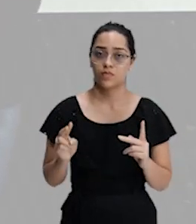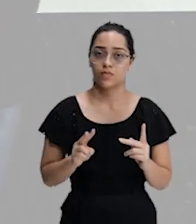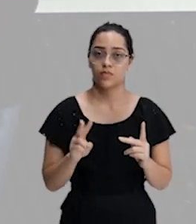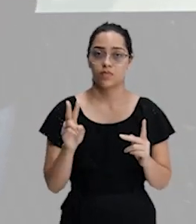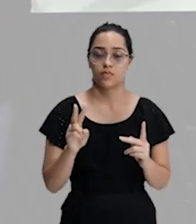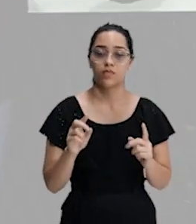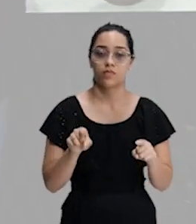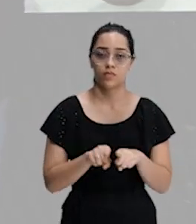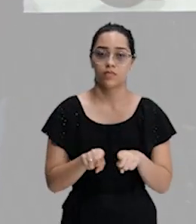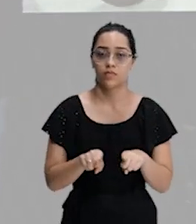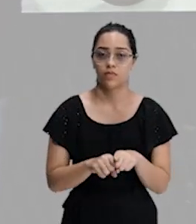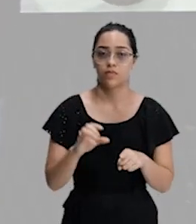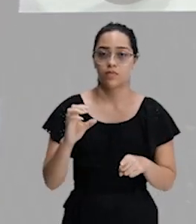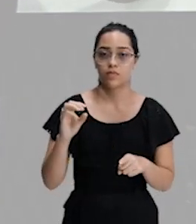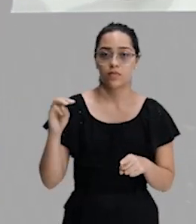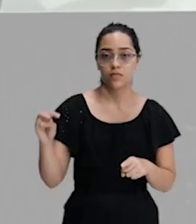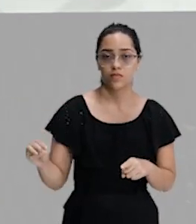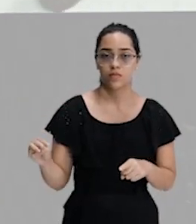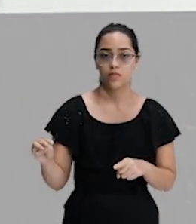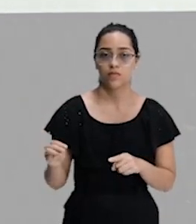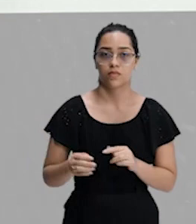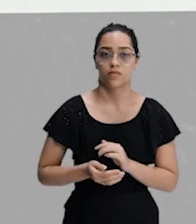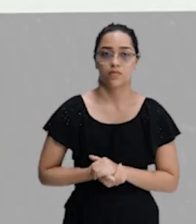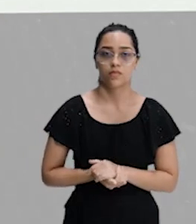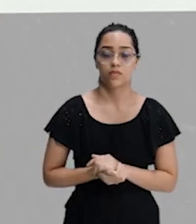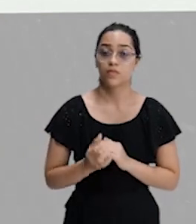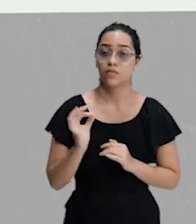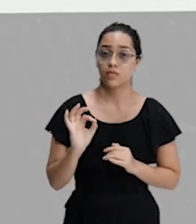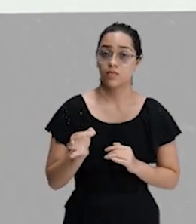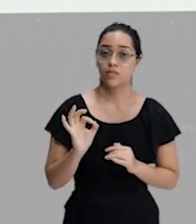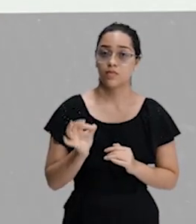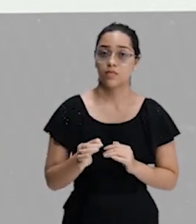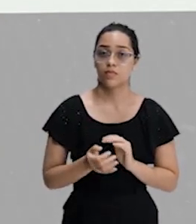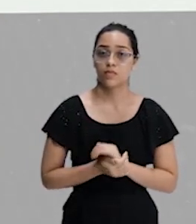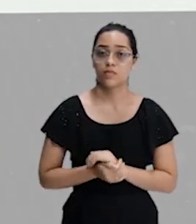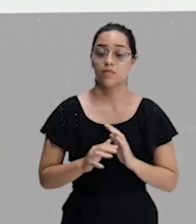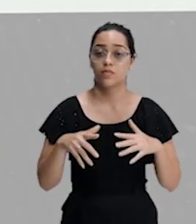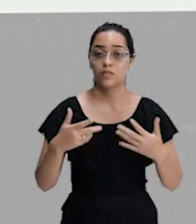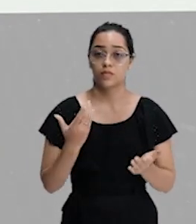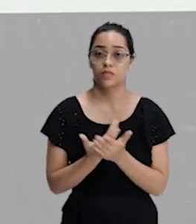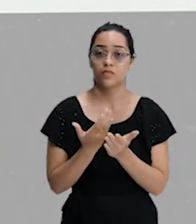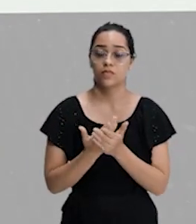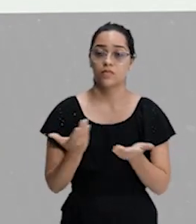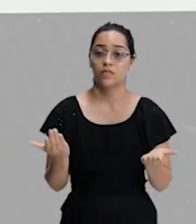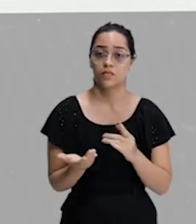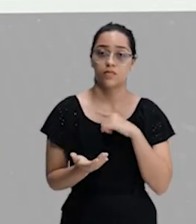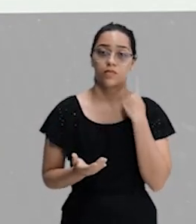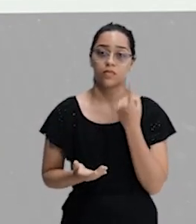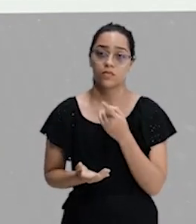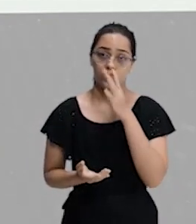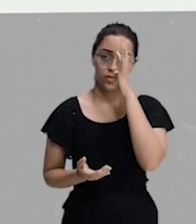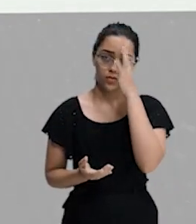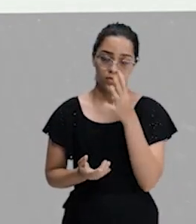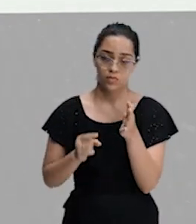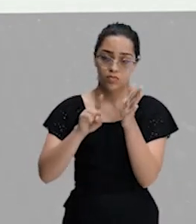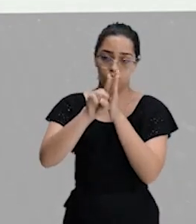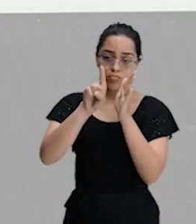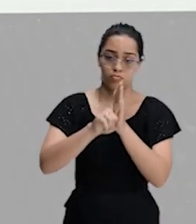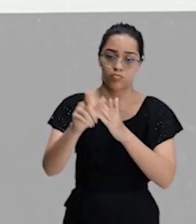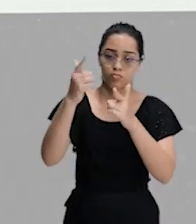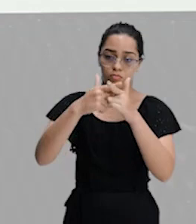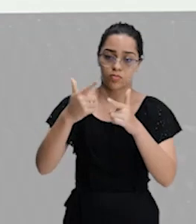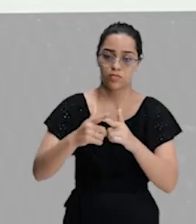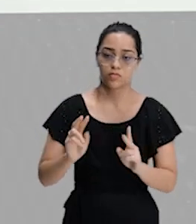aqui também vai ser em centímetro, certo? Então, na aula de hoje, a gente resolveu